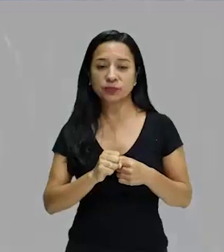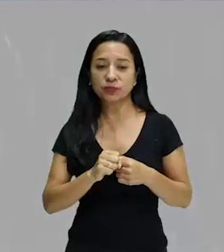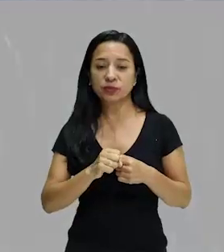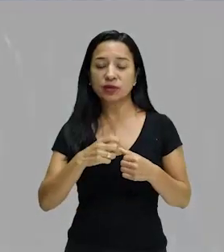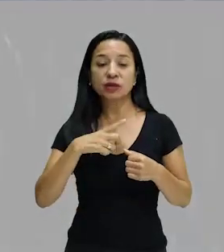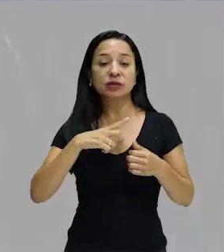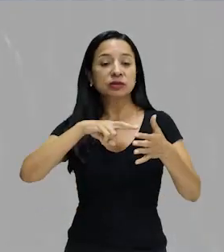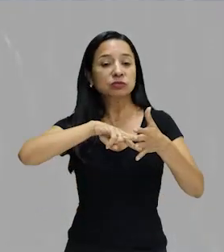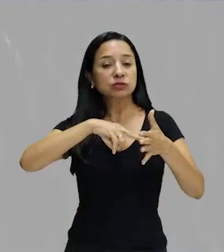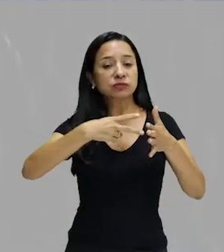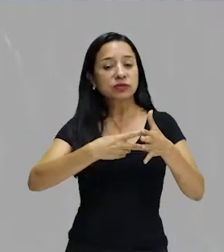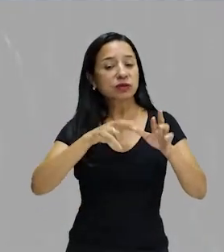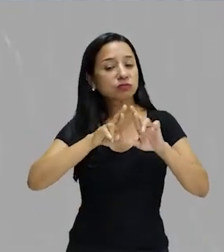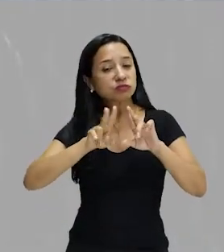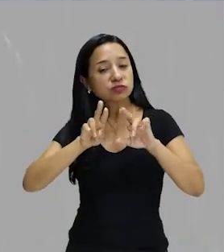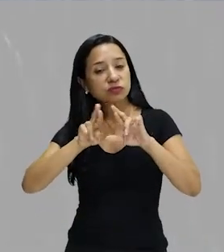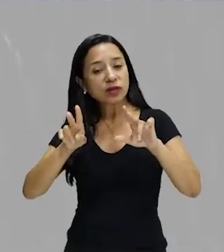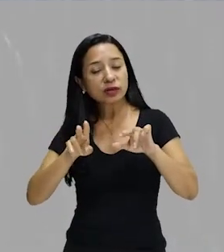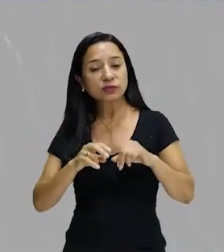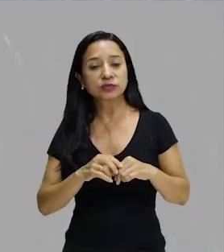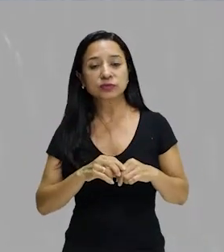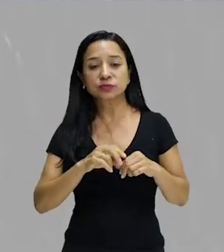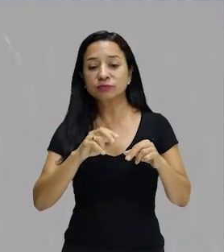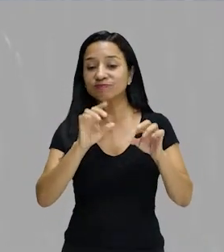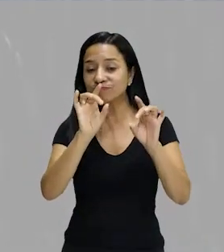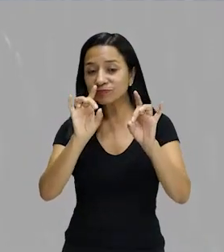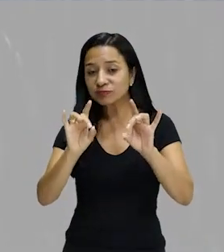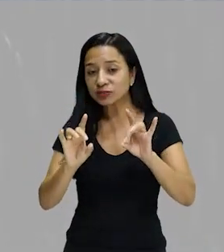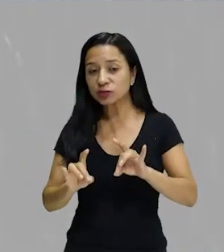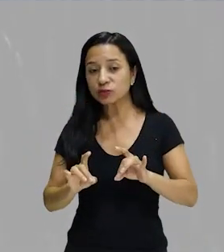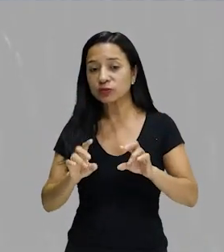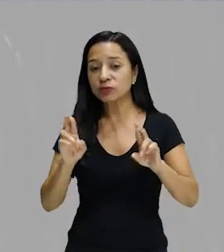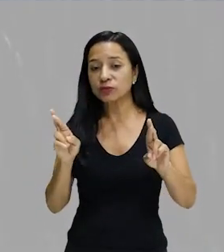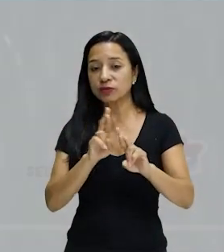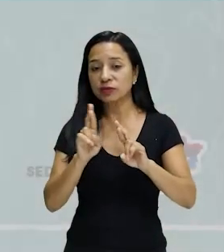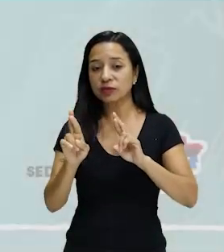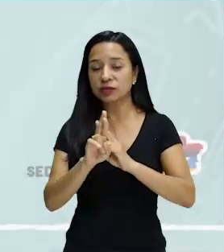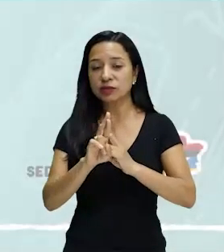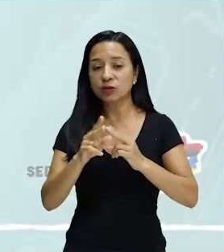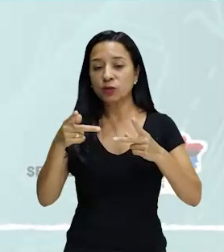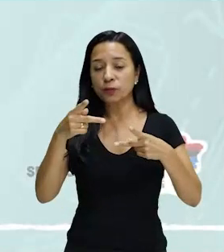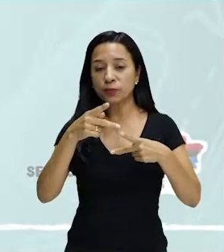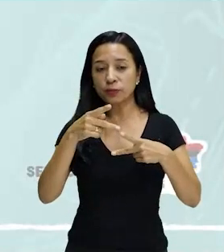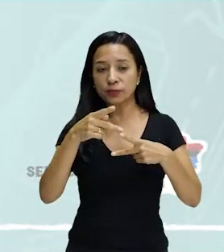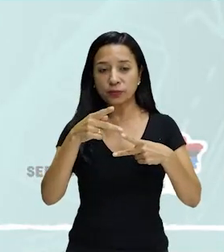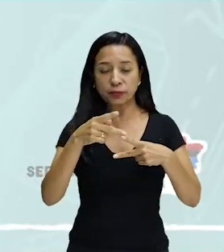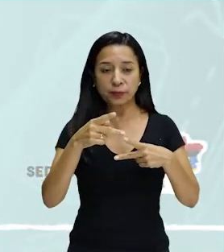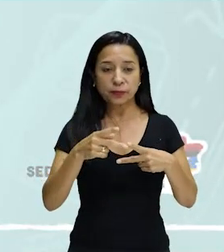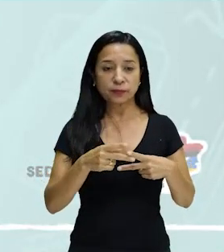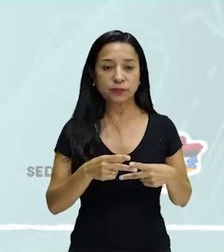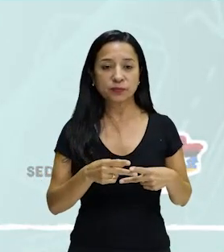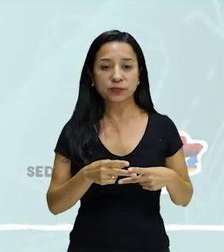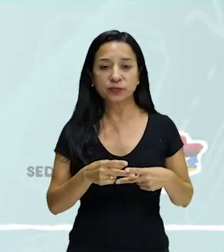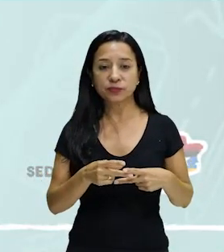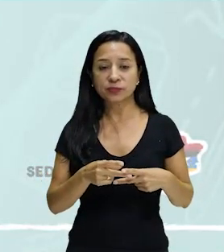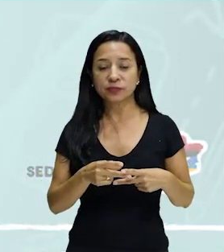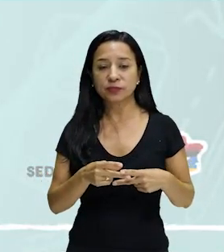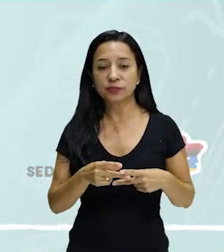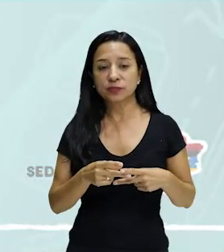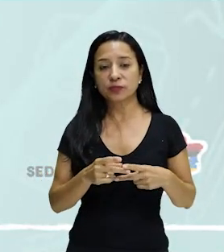e prestar assistência. Cada uma delas tem uma relação com a preposição. Assistimos um belo espetáculo de